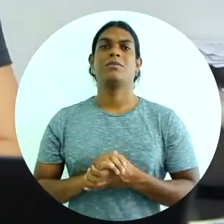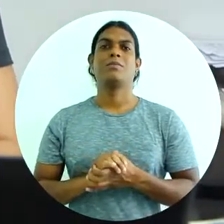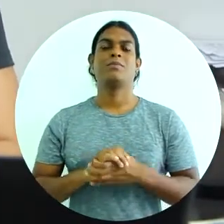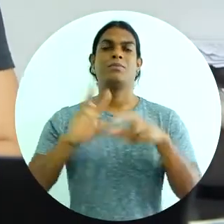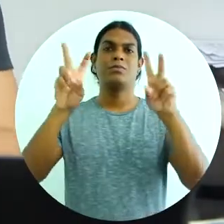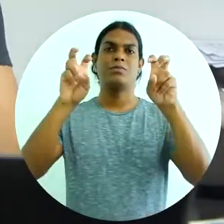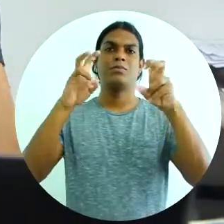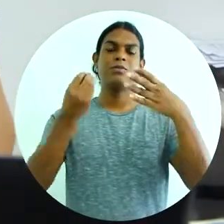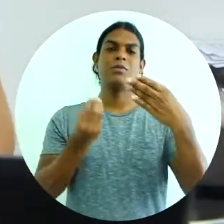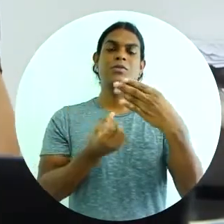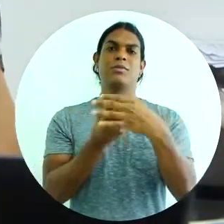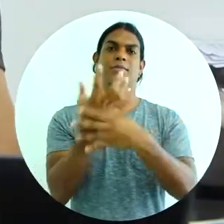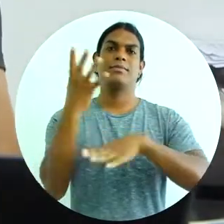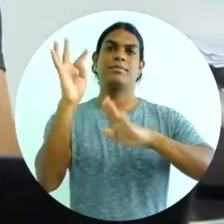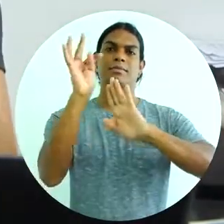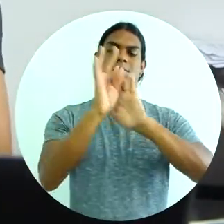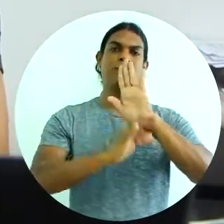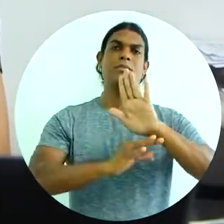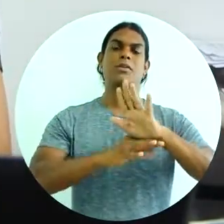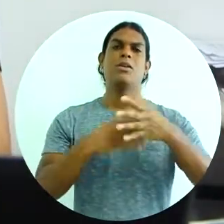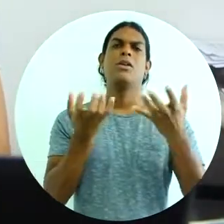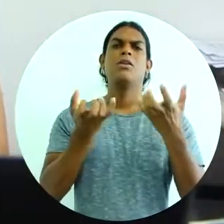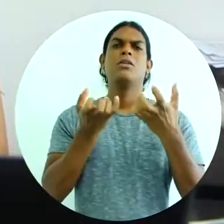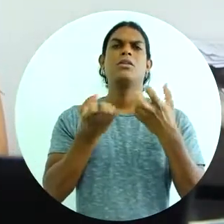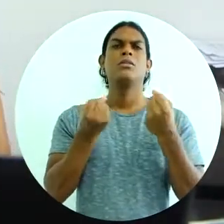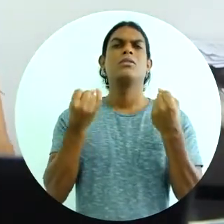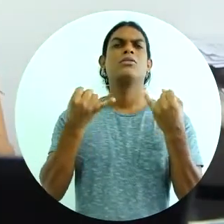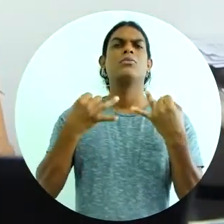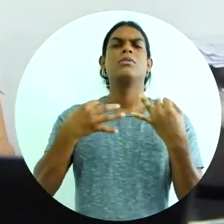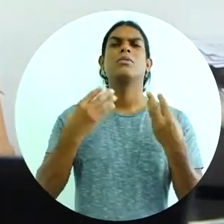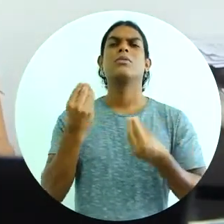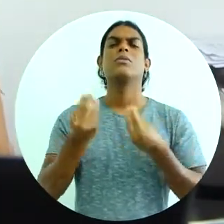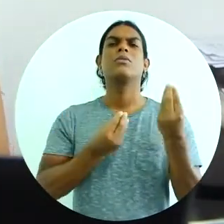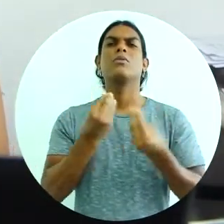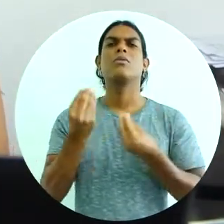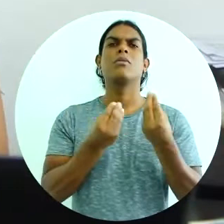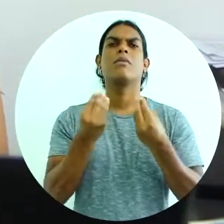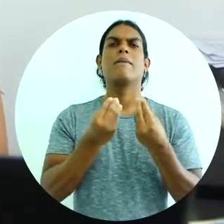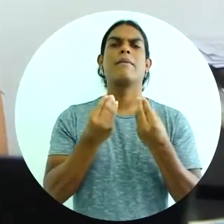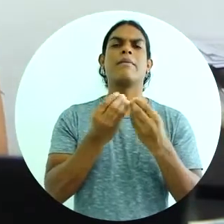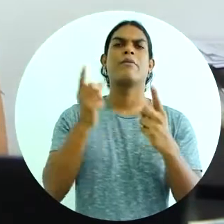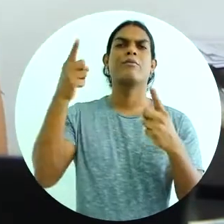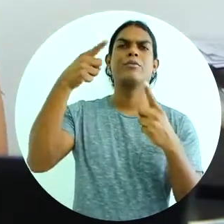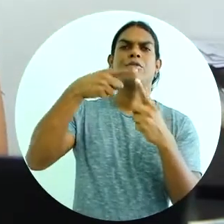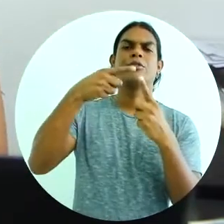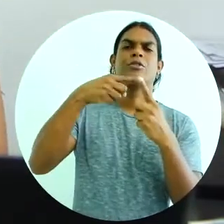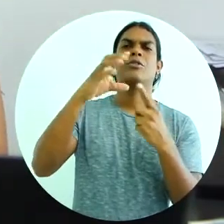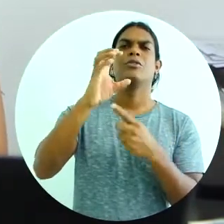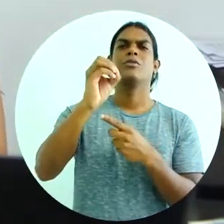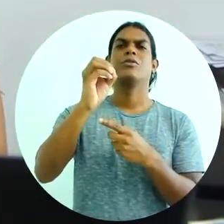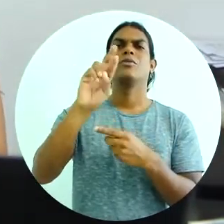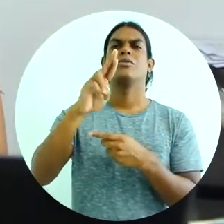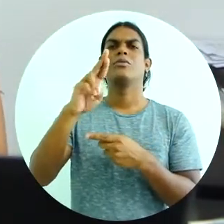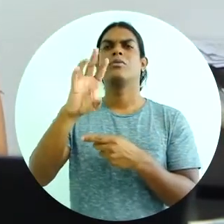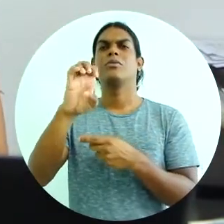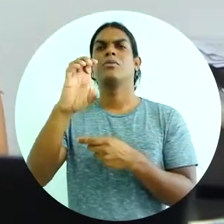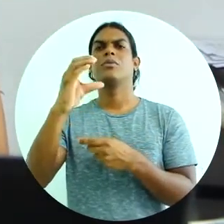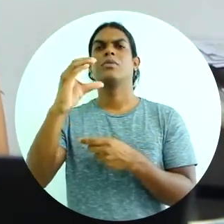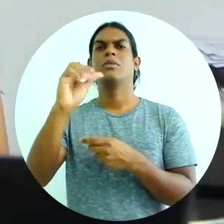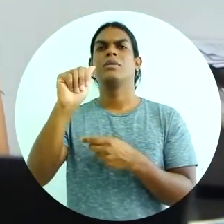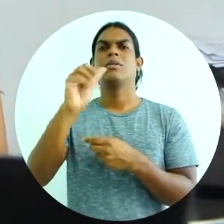que refletir sobre o papel da correção, né? O papel dessa revisão dentro do nosso